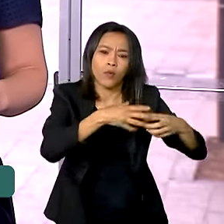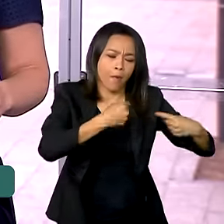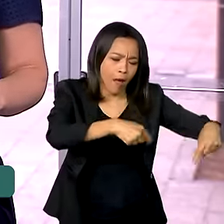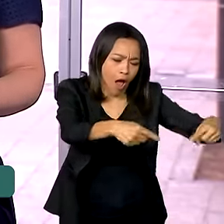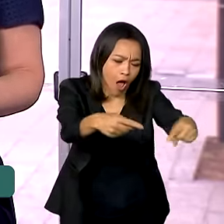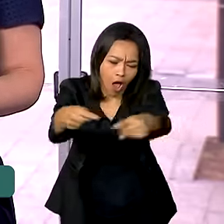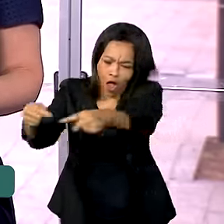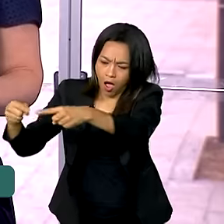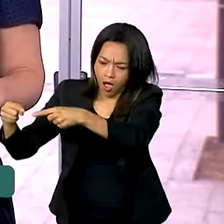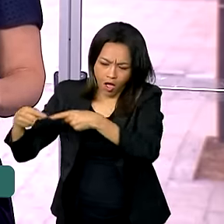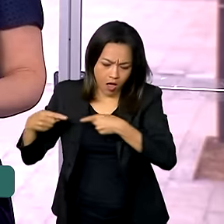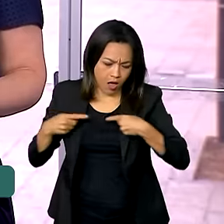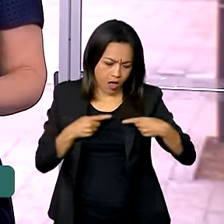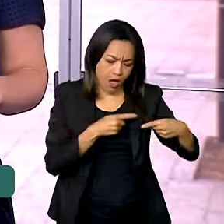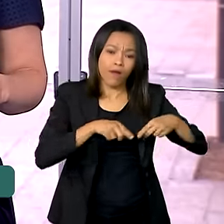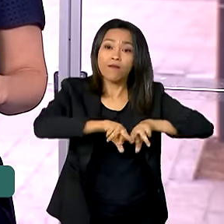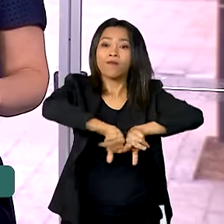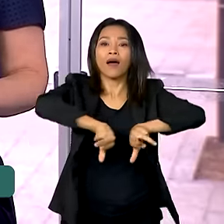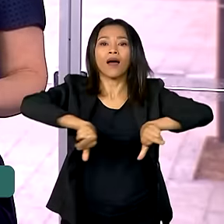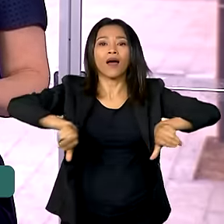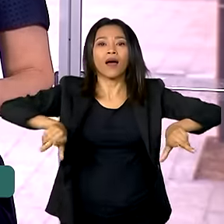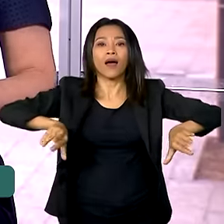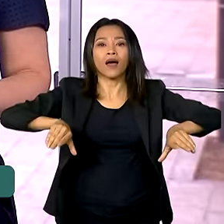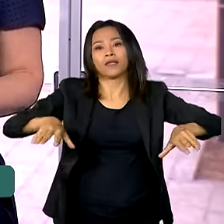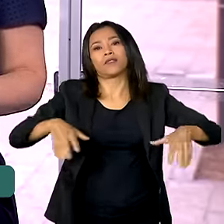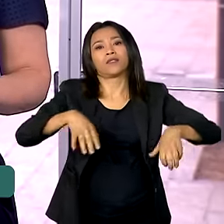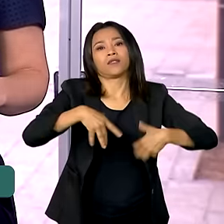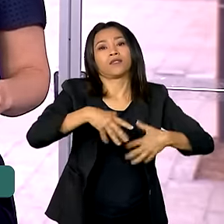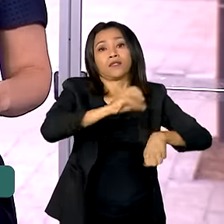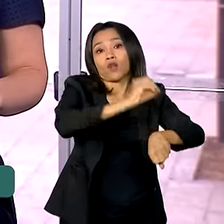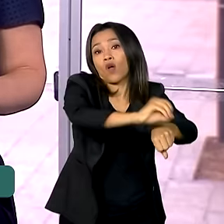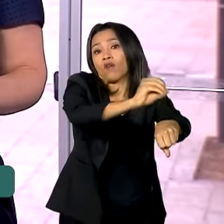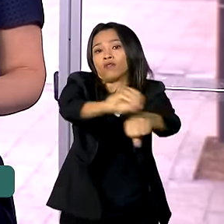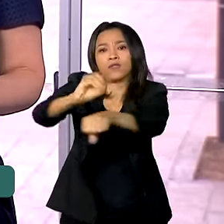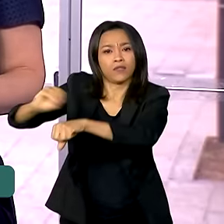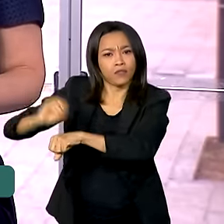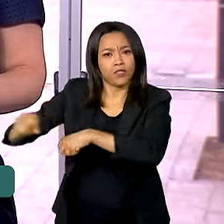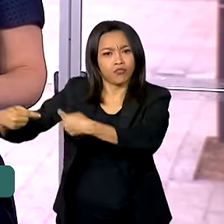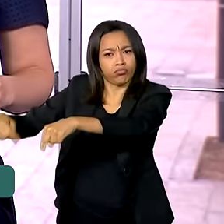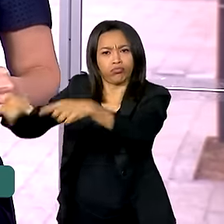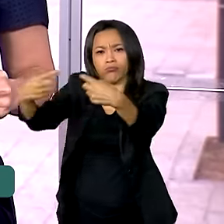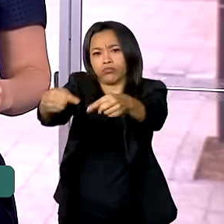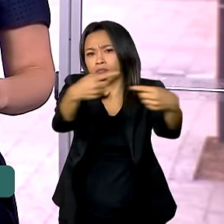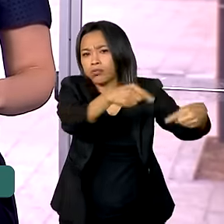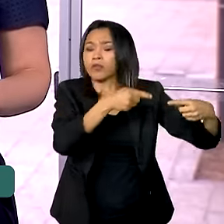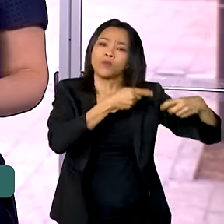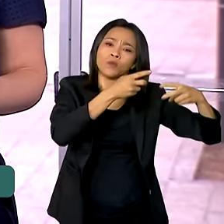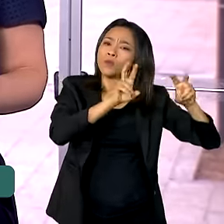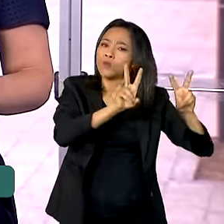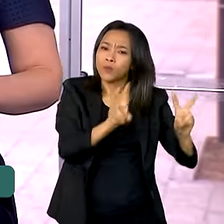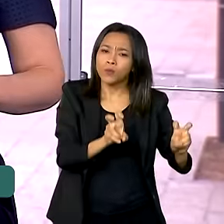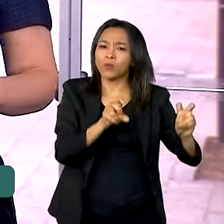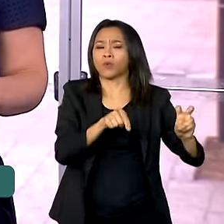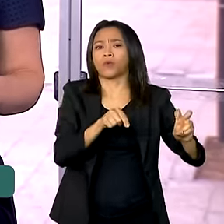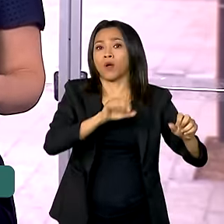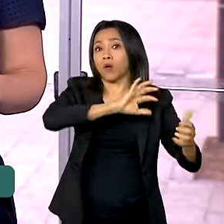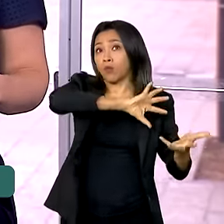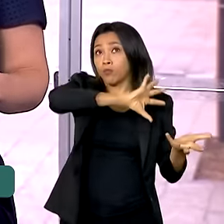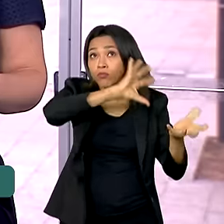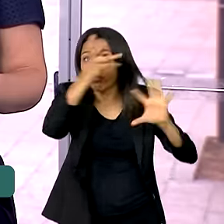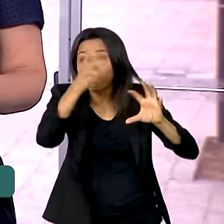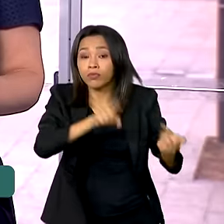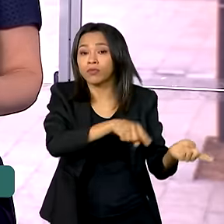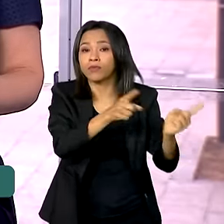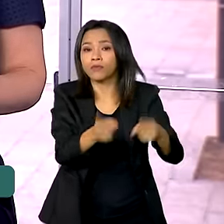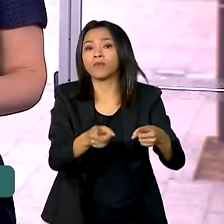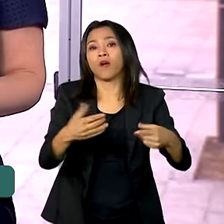Então, hoje a gente vai ter várias mesas aqui ao longo do dia, por exemplo, sobre mudança climática, combate à fome e à